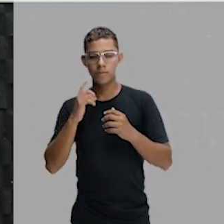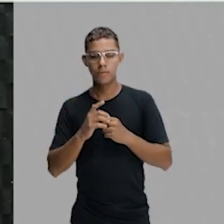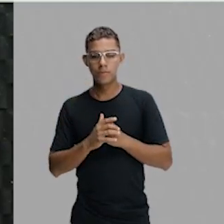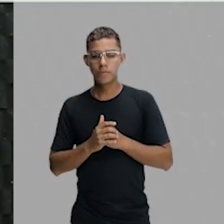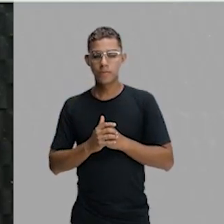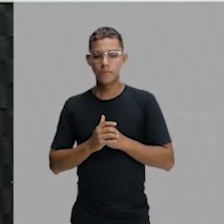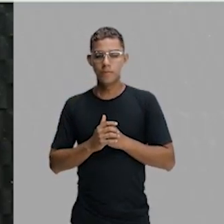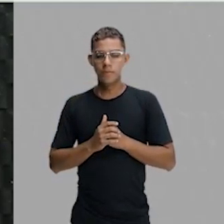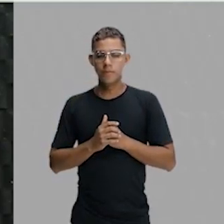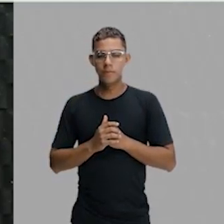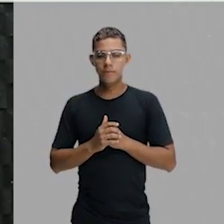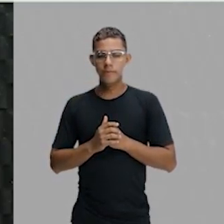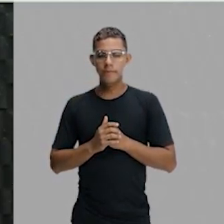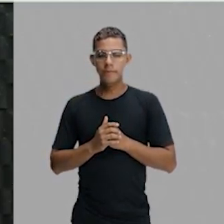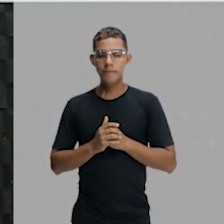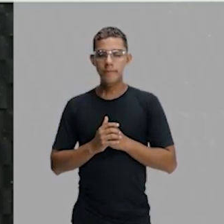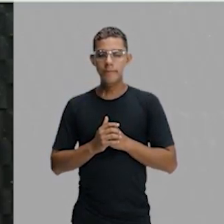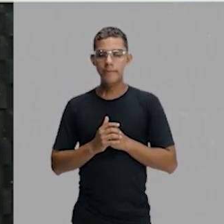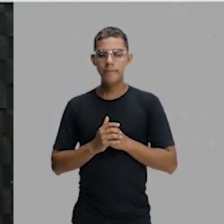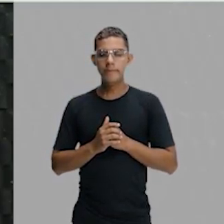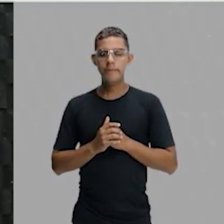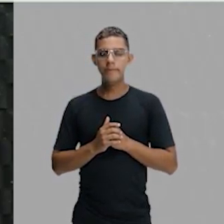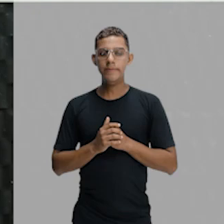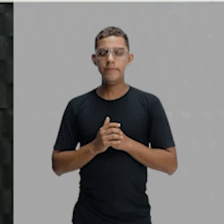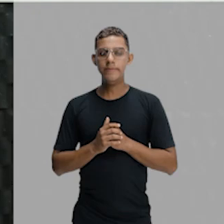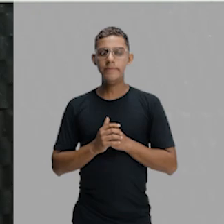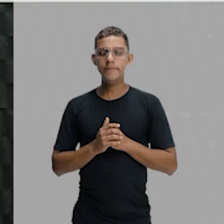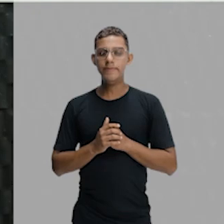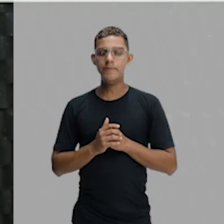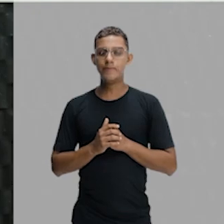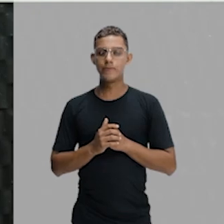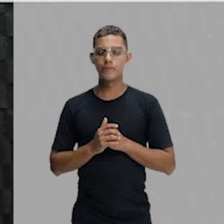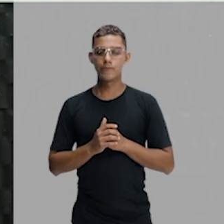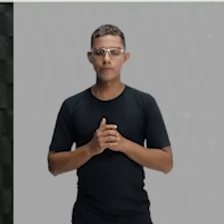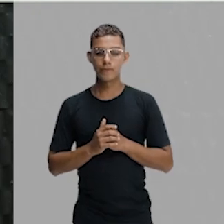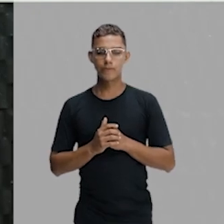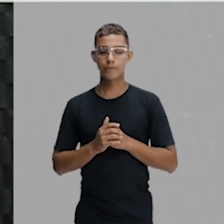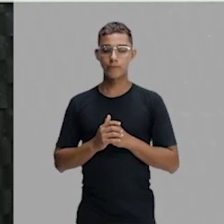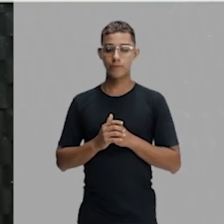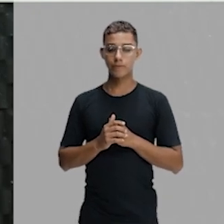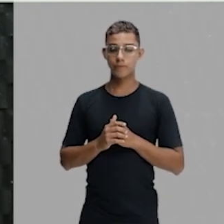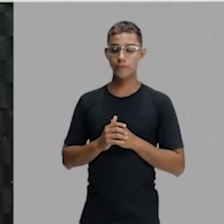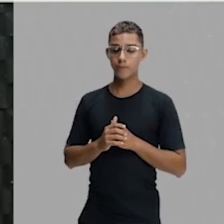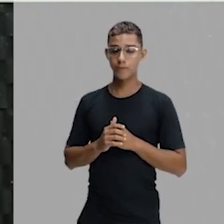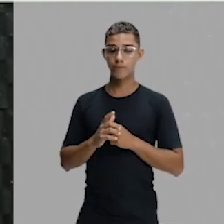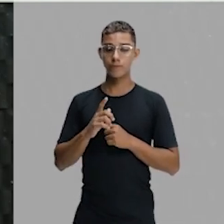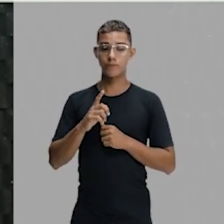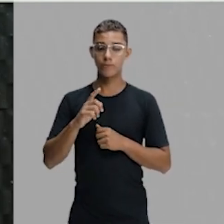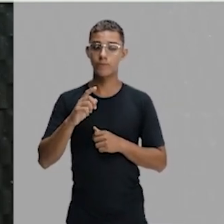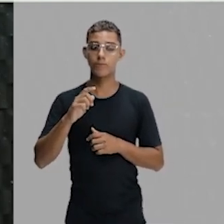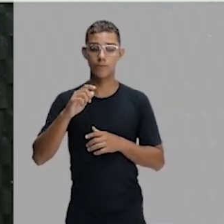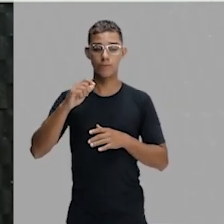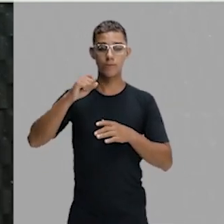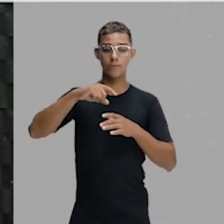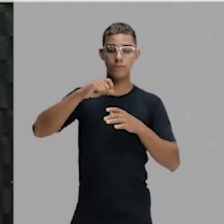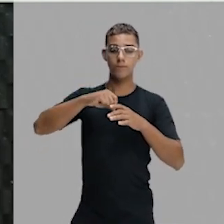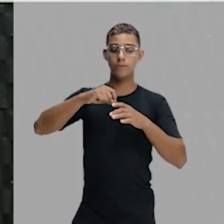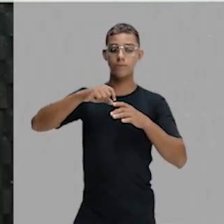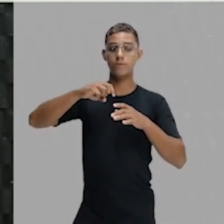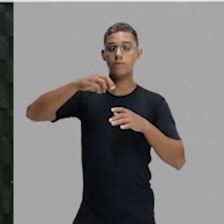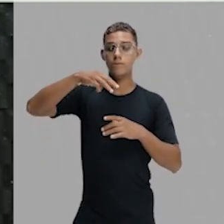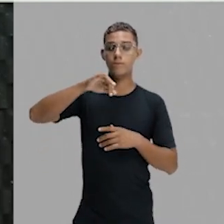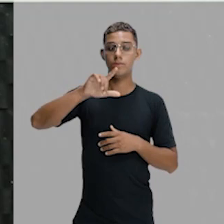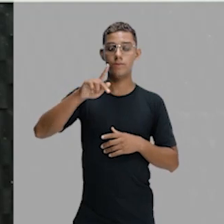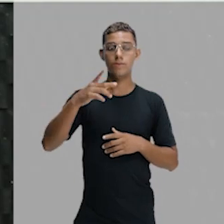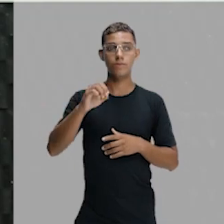em relação ao gene para essa semente. E o milho normal, que é a semente lisa, vai ser o alelo dominante, lógico, né? Então, aqui